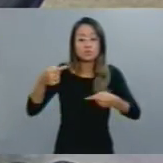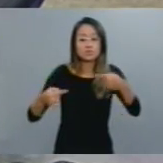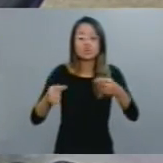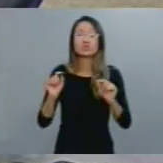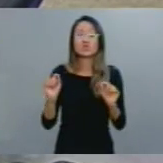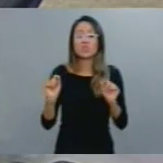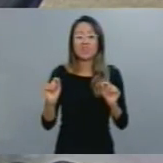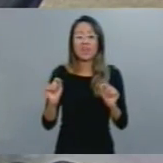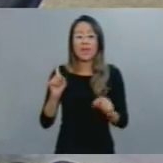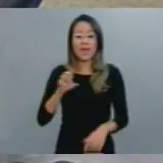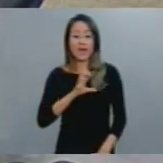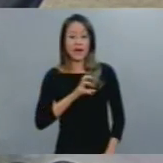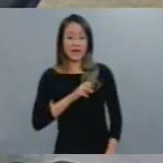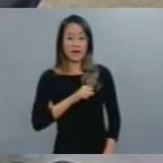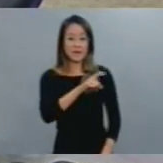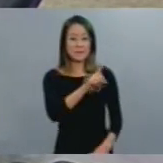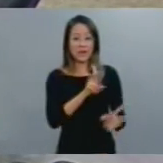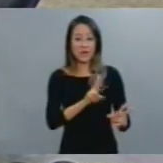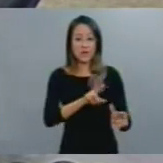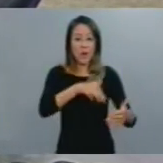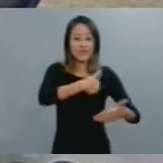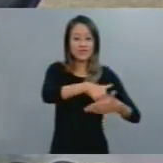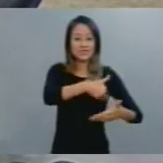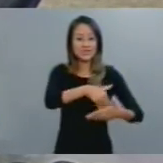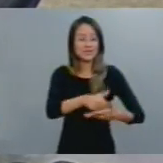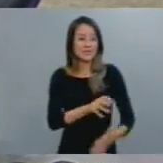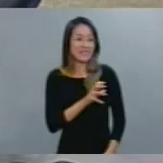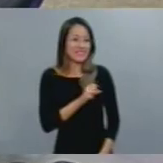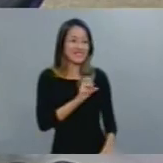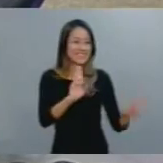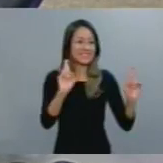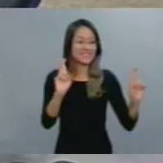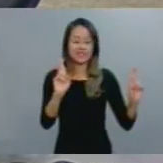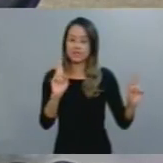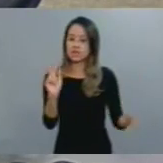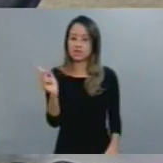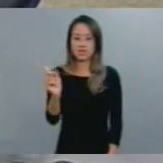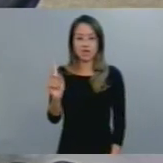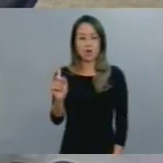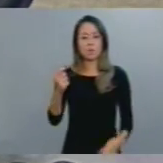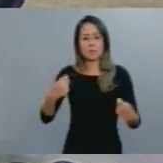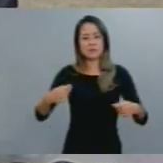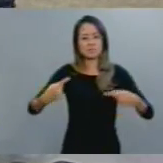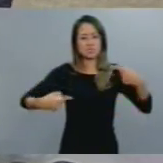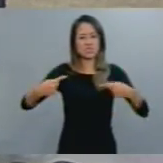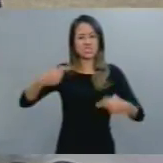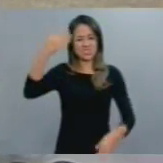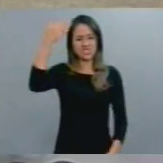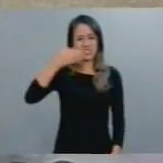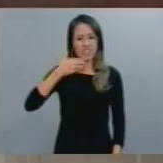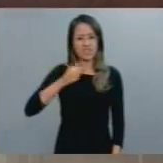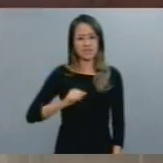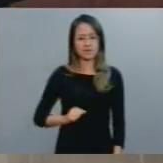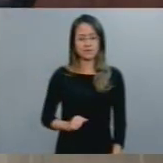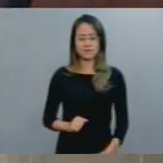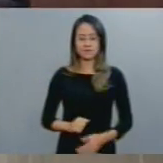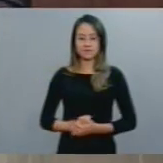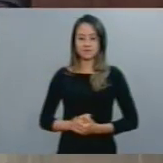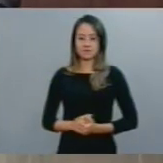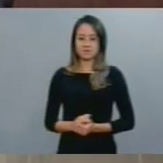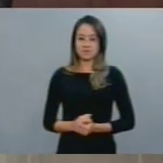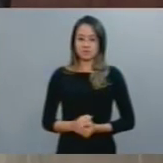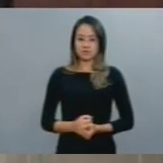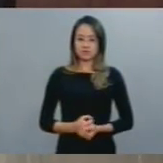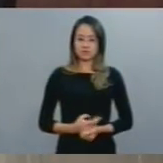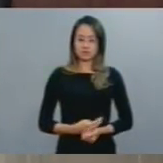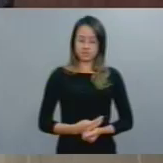de futebol, assim, eu torço porque torço, eu faço porque cara. Então, parabéns pela fala. Deputado, eu